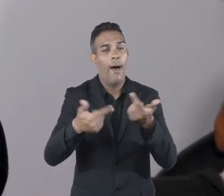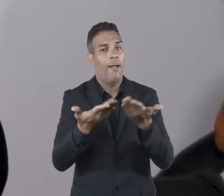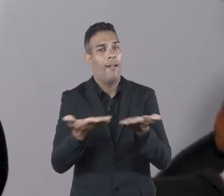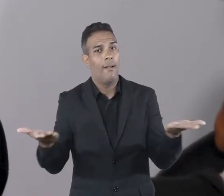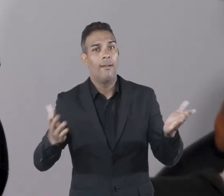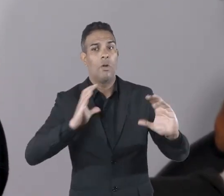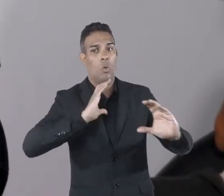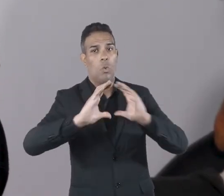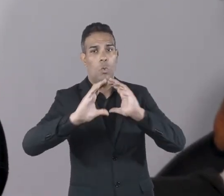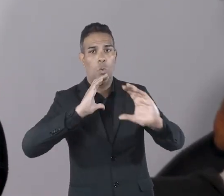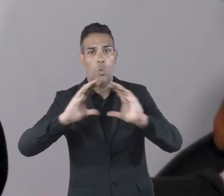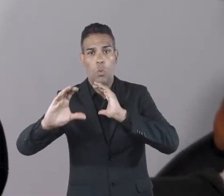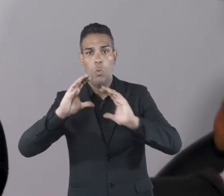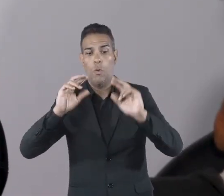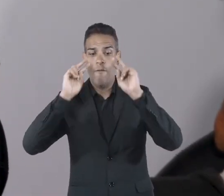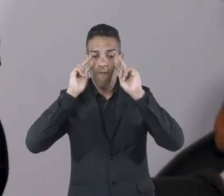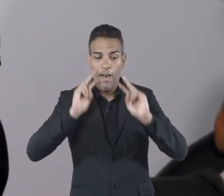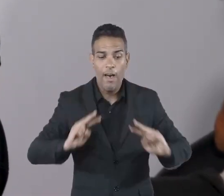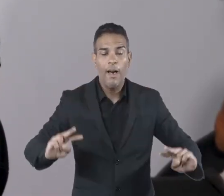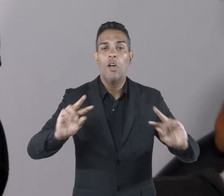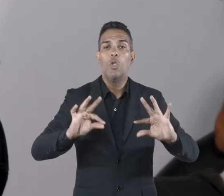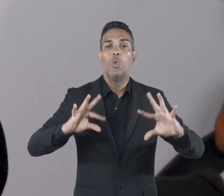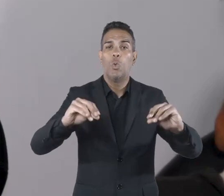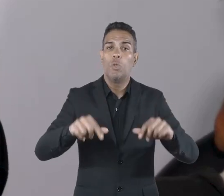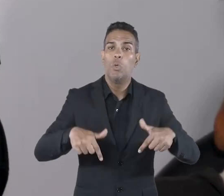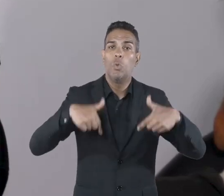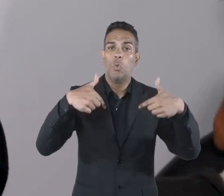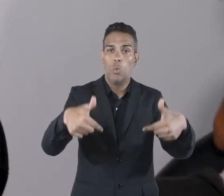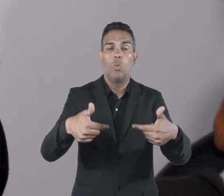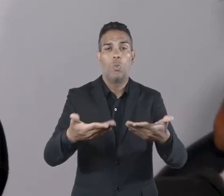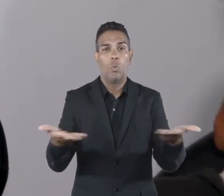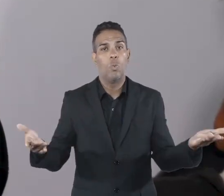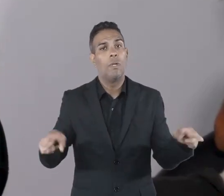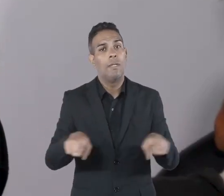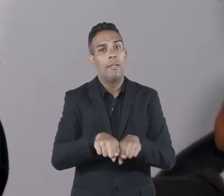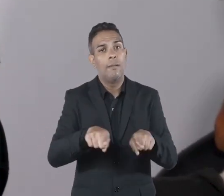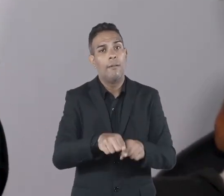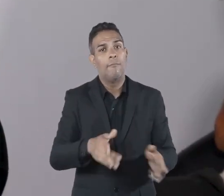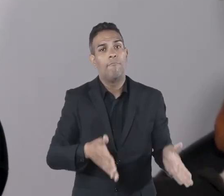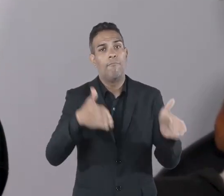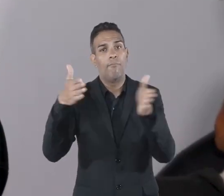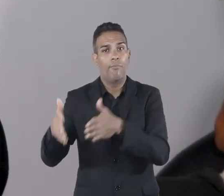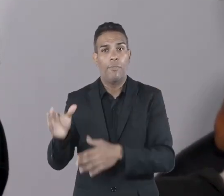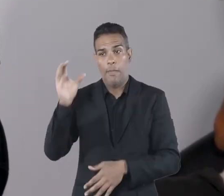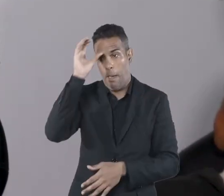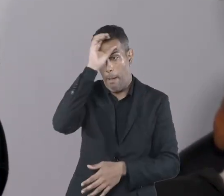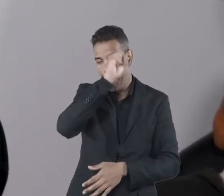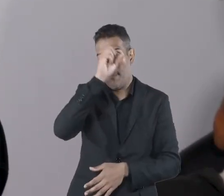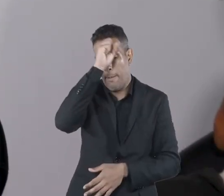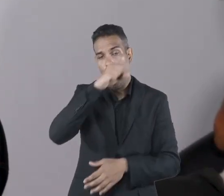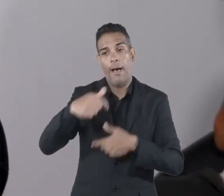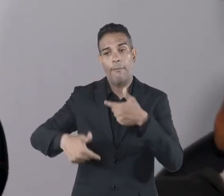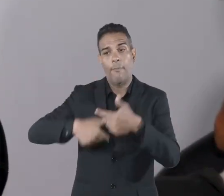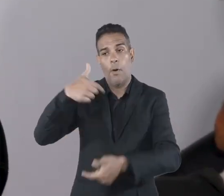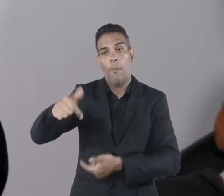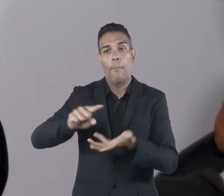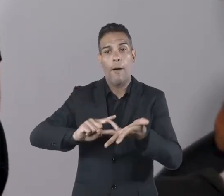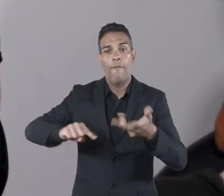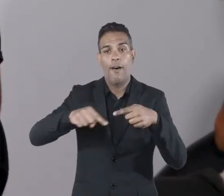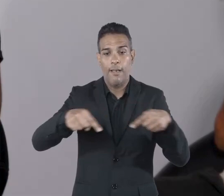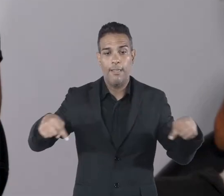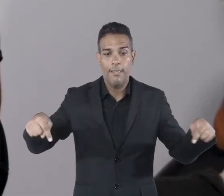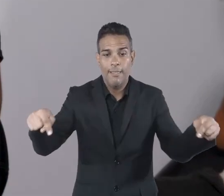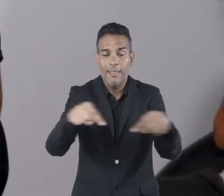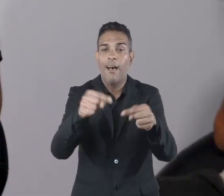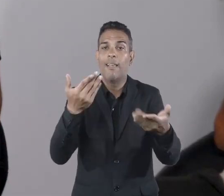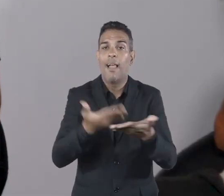perspectivas. Então a gente trabalha muito com a comunicação, com a perspectiva da comunicação, com a abordagem comunicativa e da aprendizagem ativa. E a